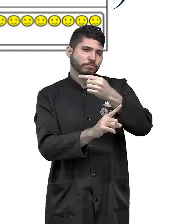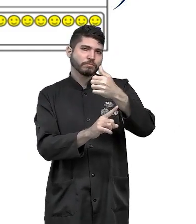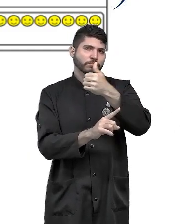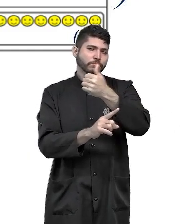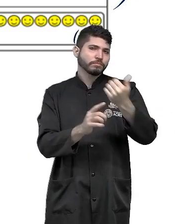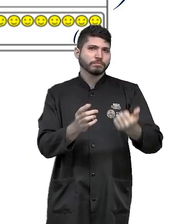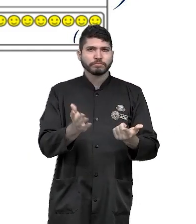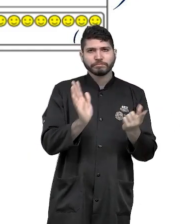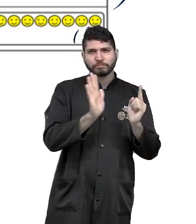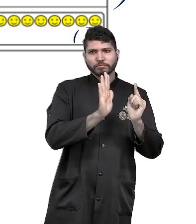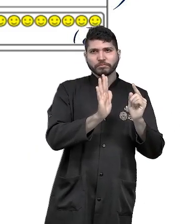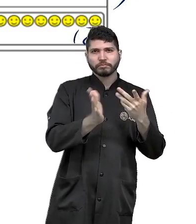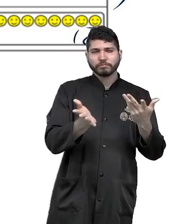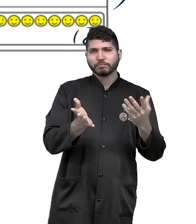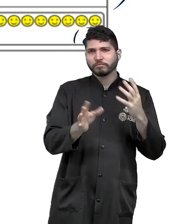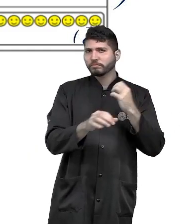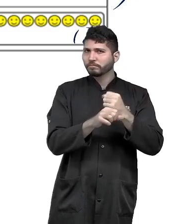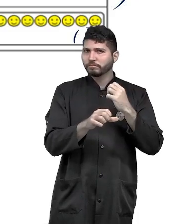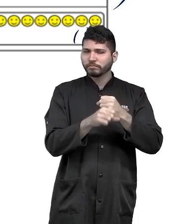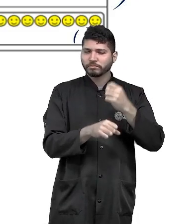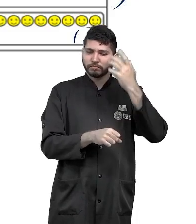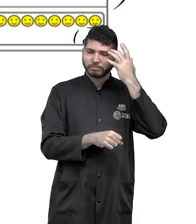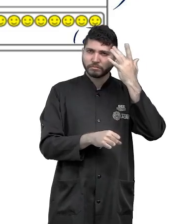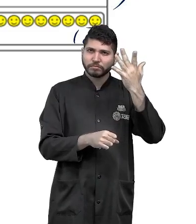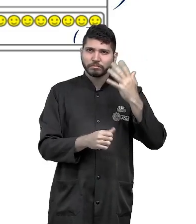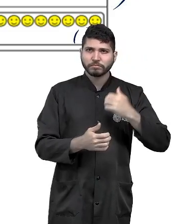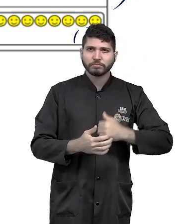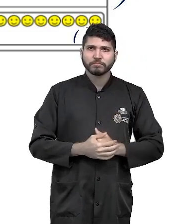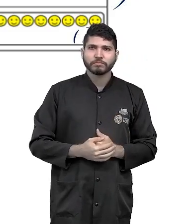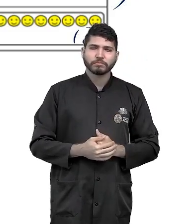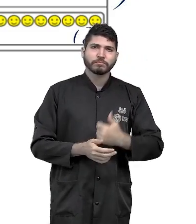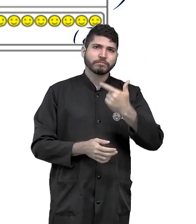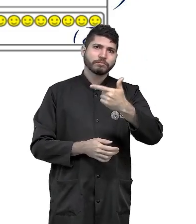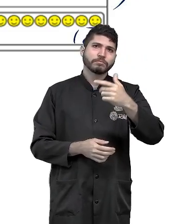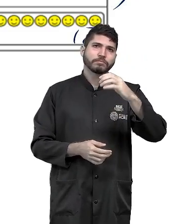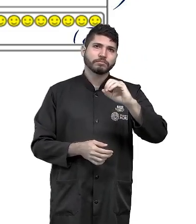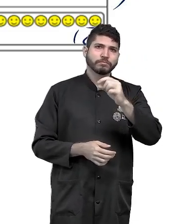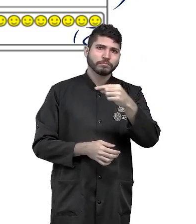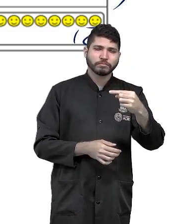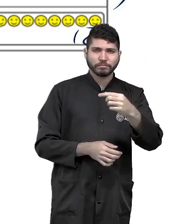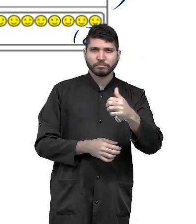gente. A gente tem aqui 3 que multiplica. Quanto é 20 menos 1?